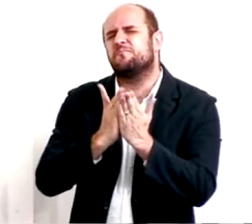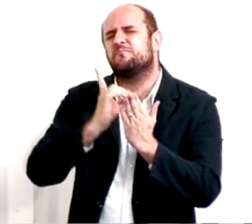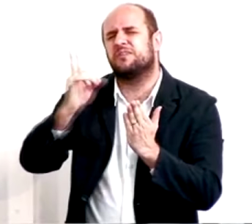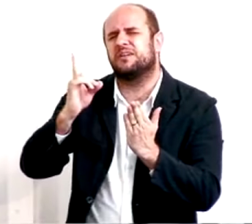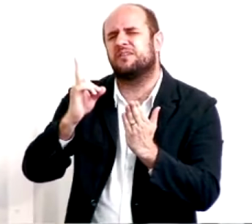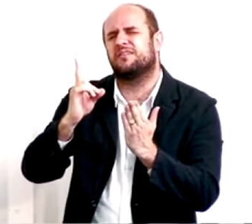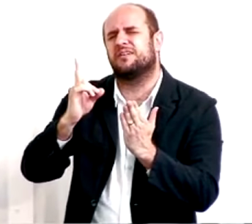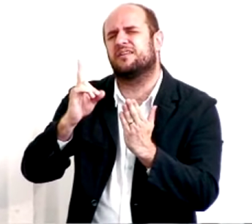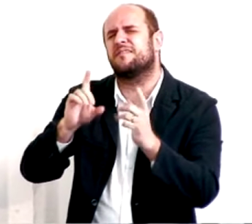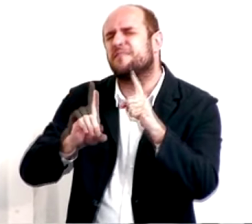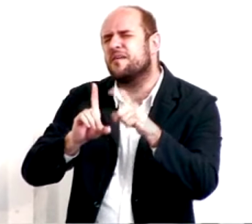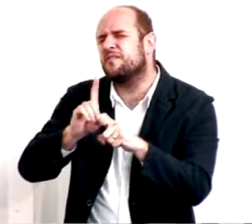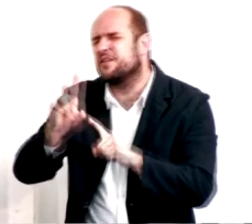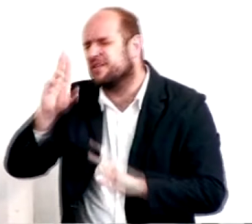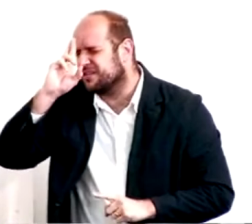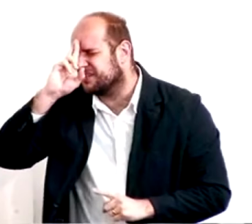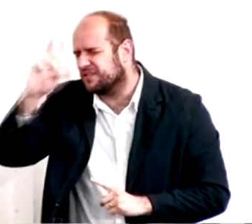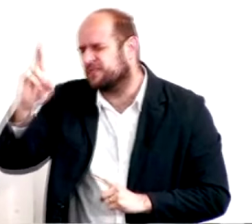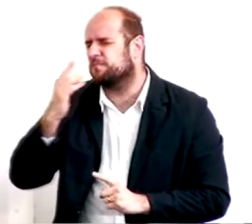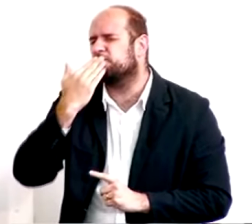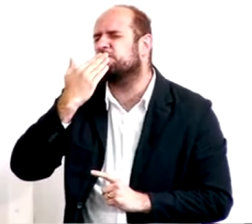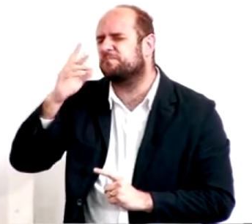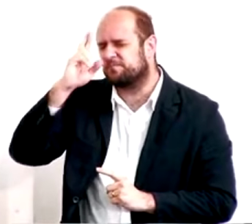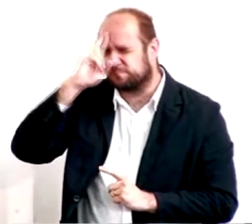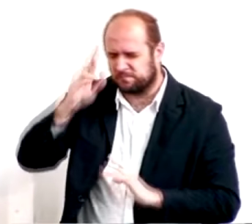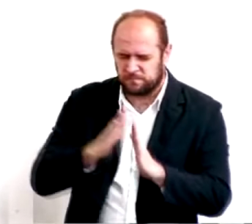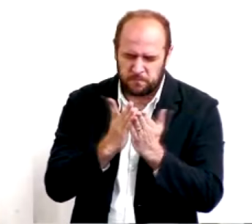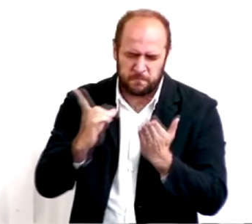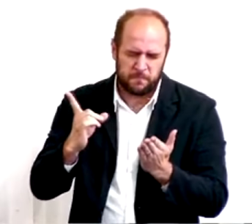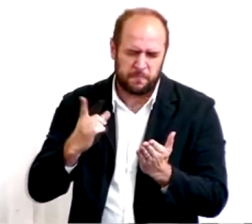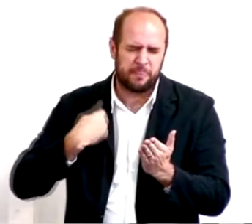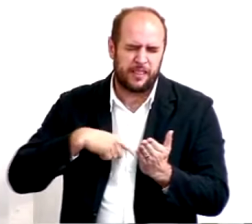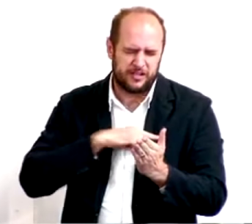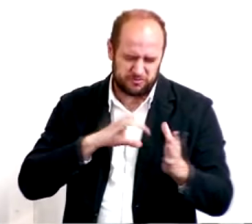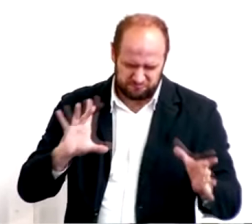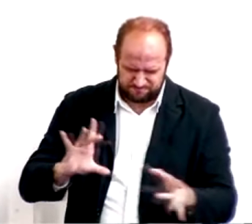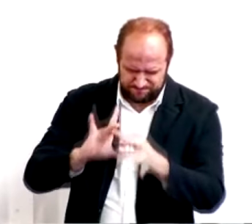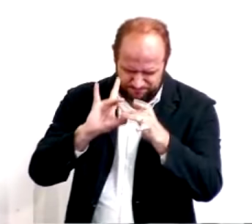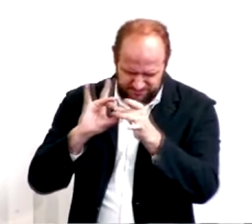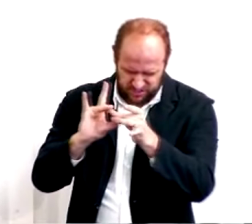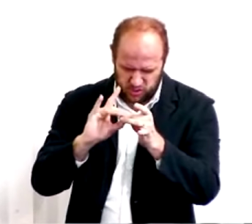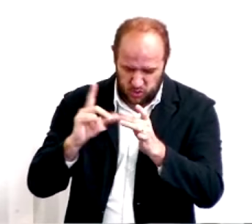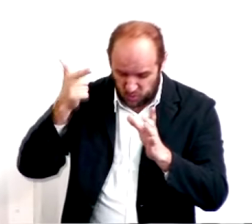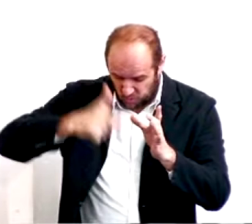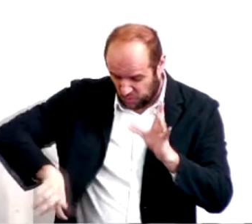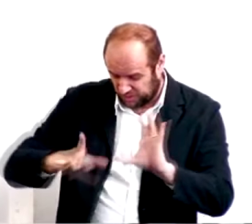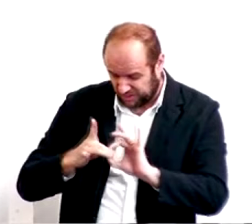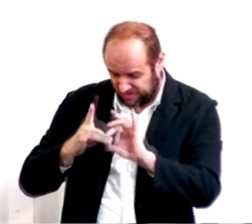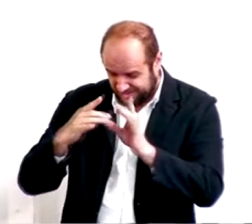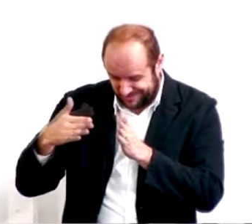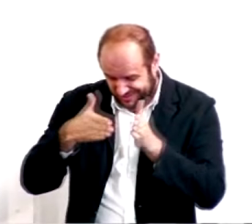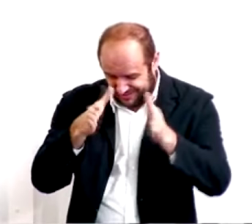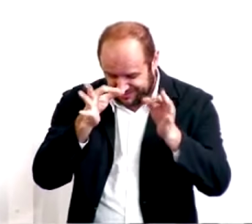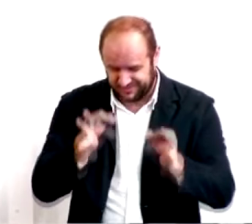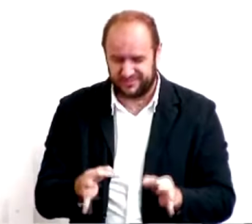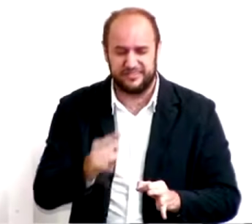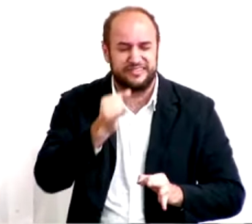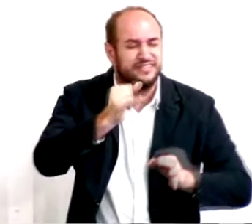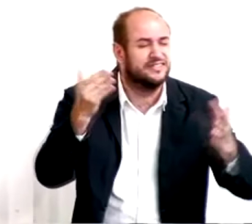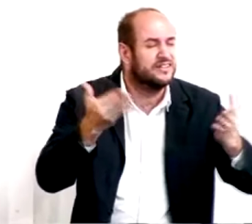da tua palavra faz com que a tua palavra seja o impacto que redireciona a vidas E se tivermos nessa manhã